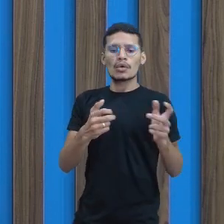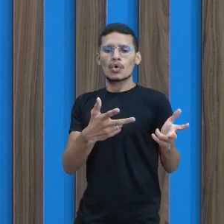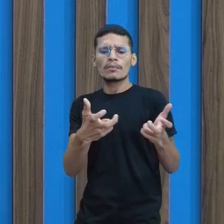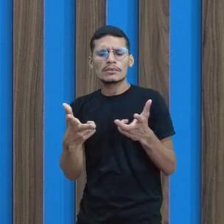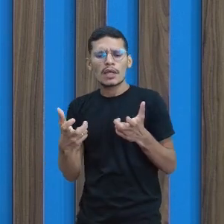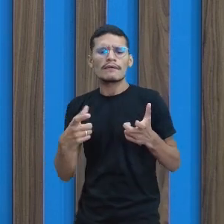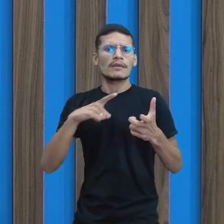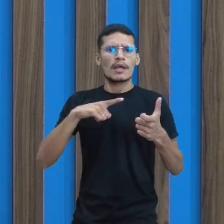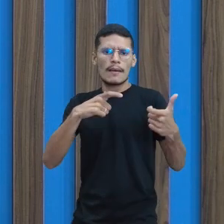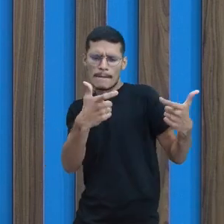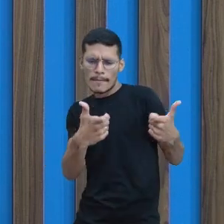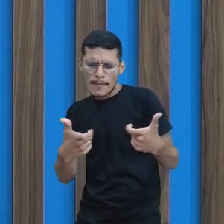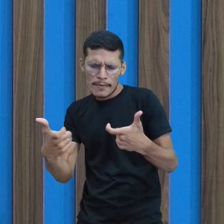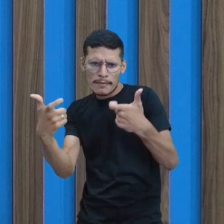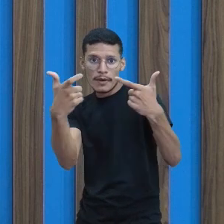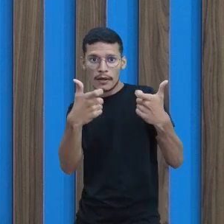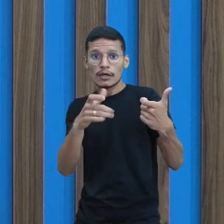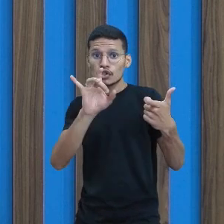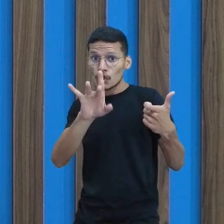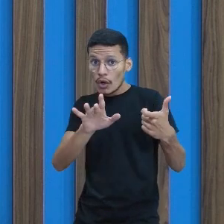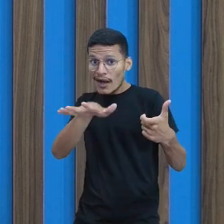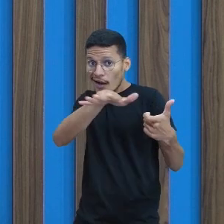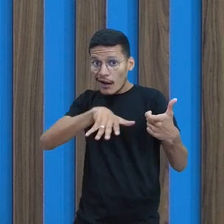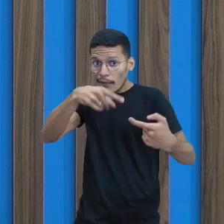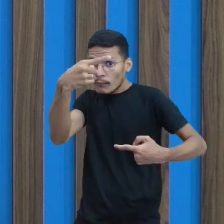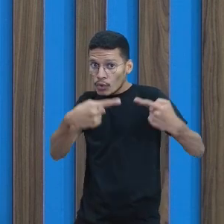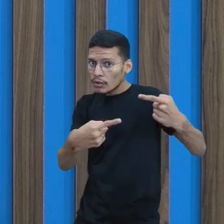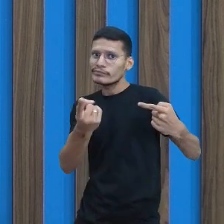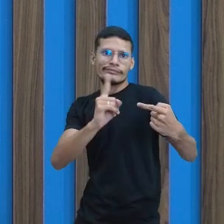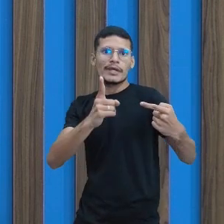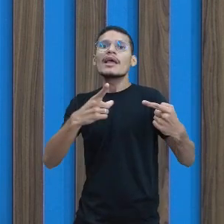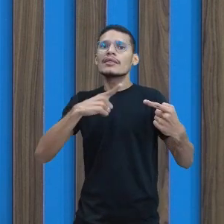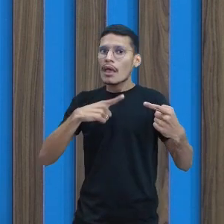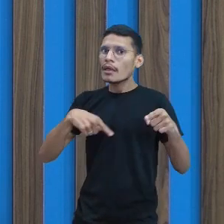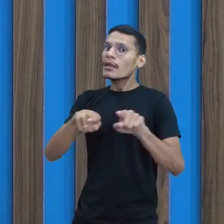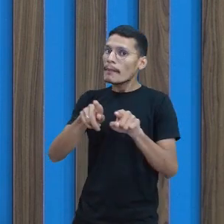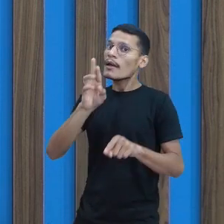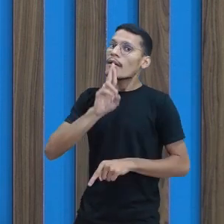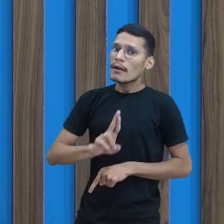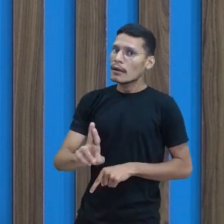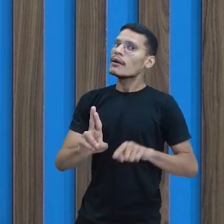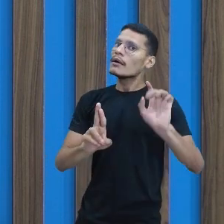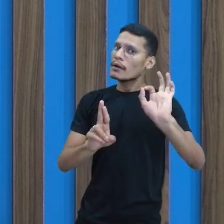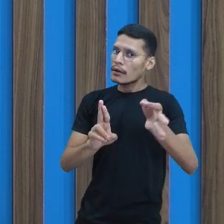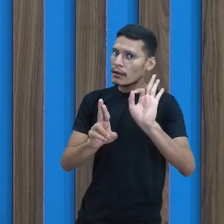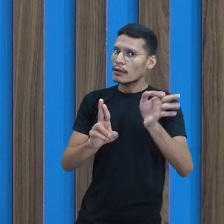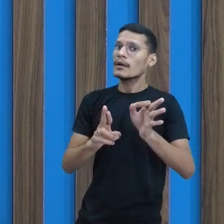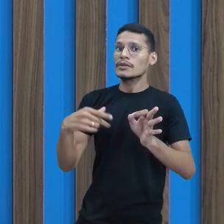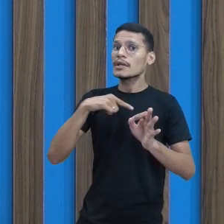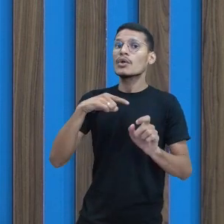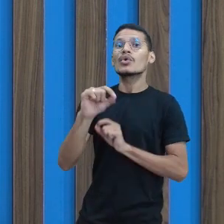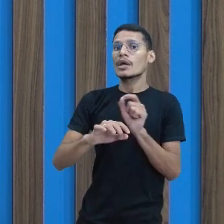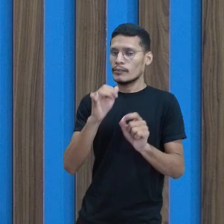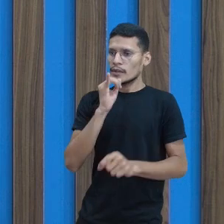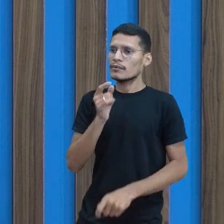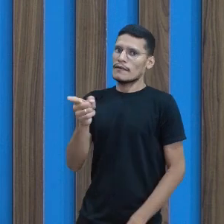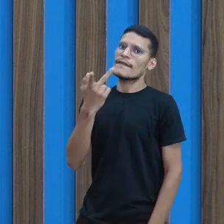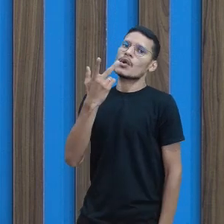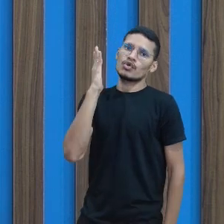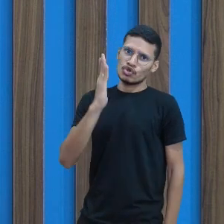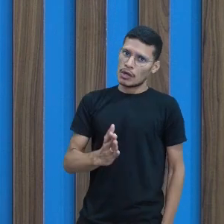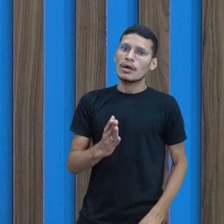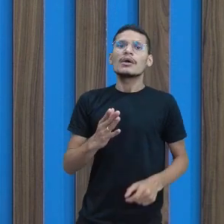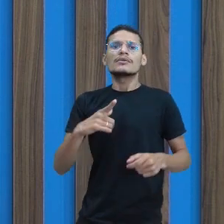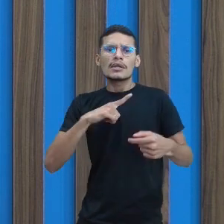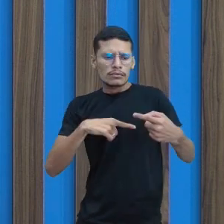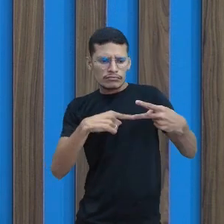né, conflitos não somente de ordem política, mas conflitos de ordem religiosa, né? A gente tem ali, como o professor mencionou,